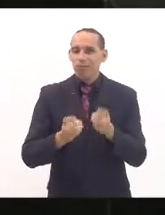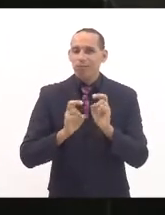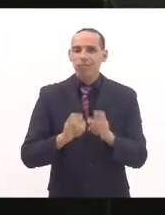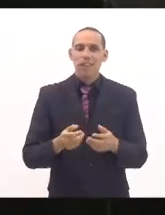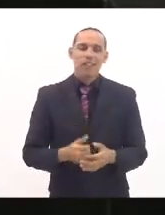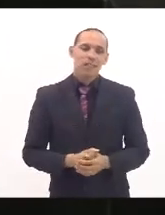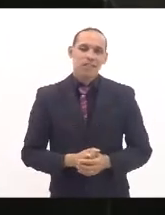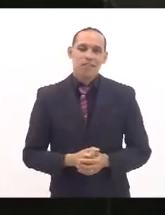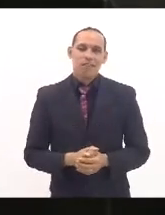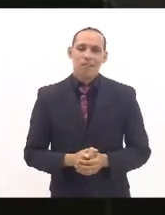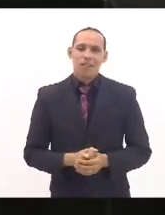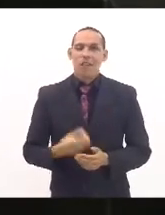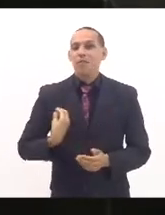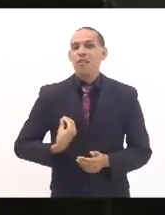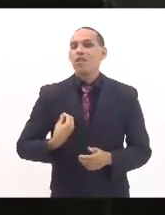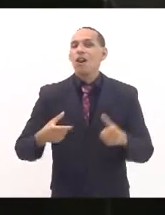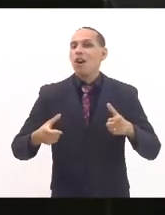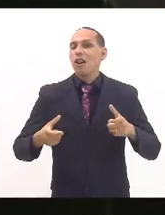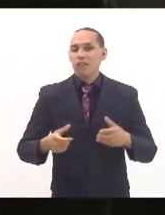que